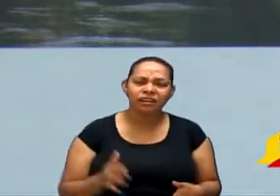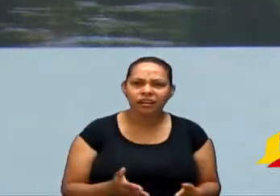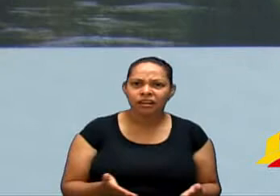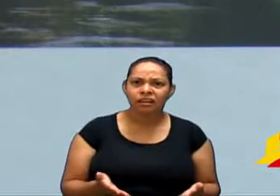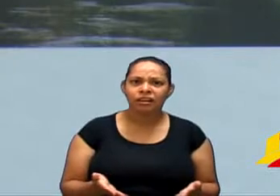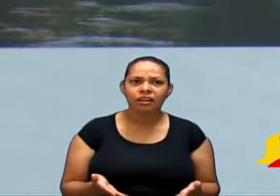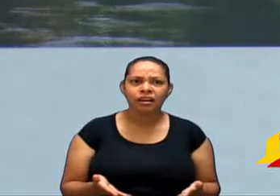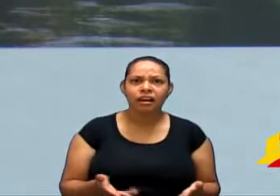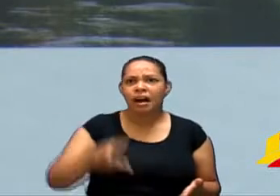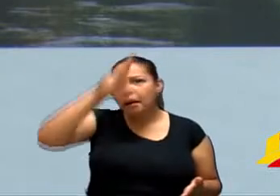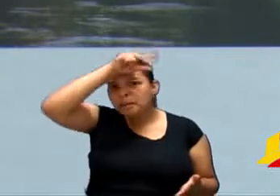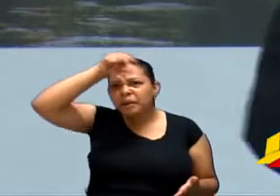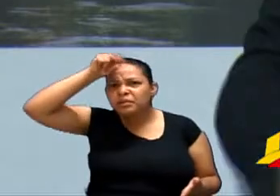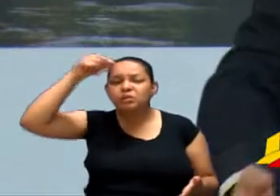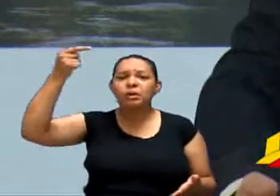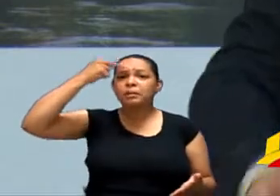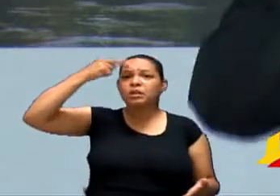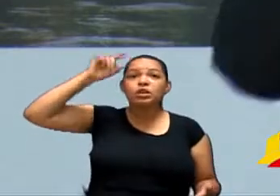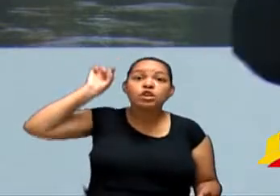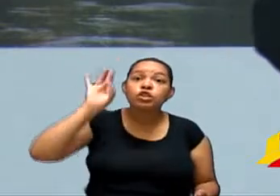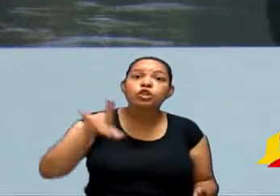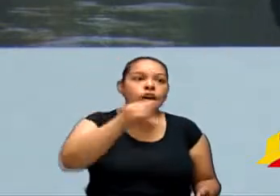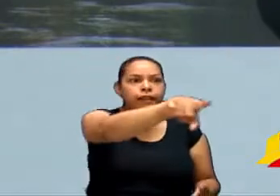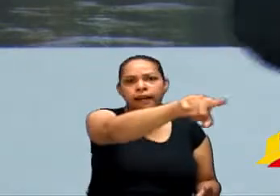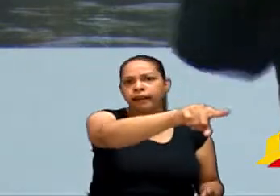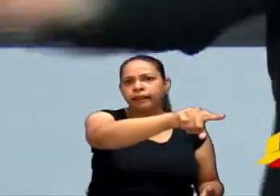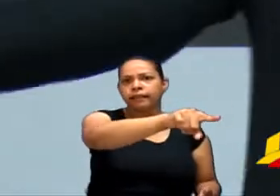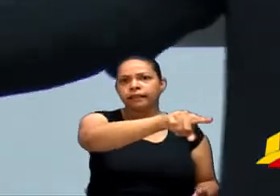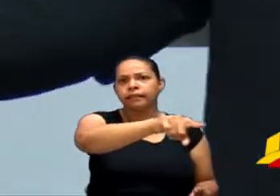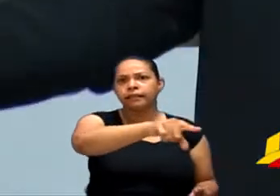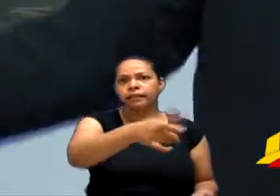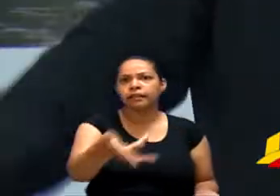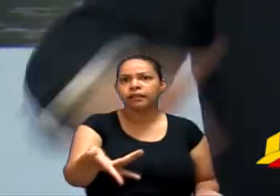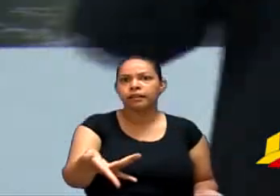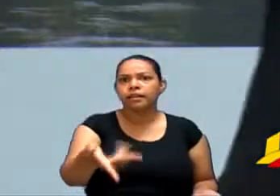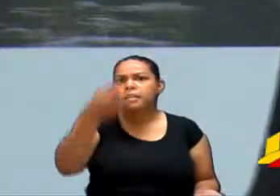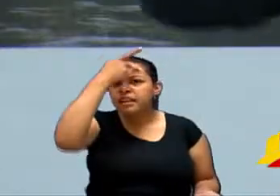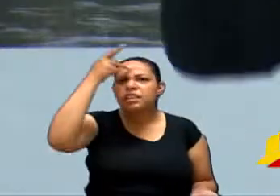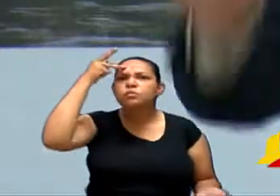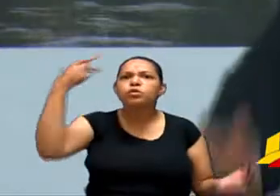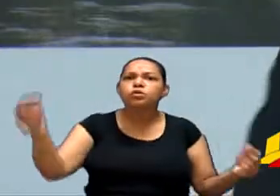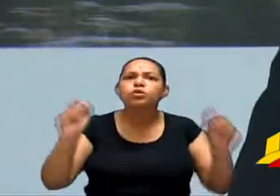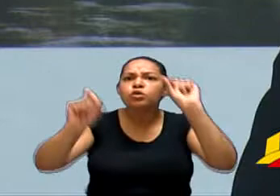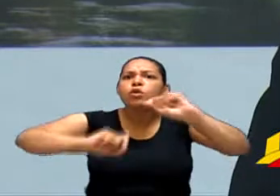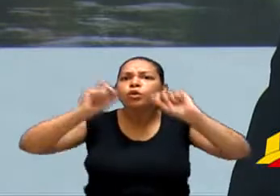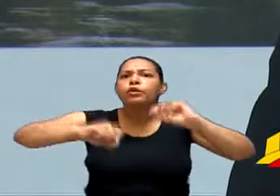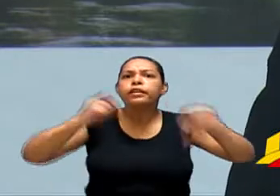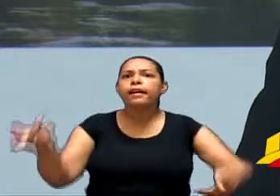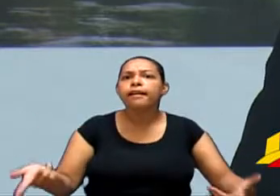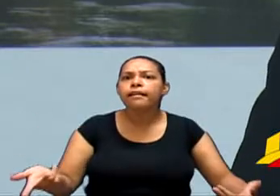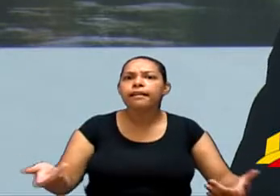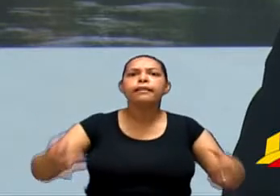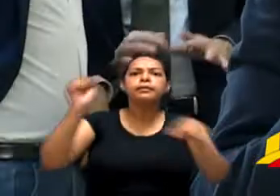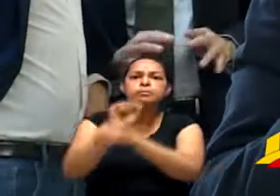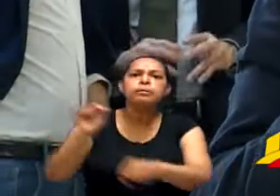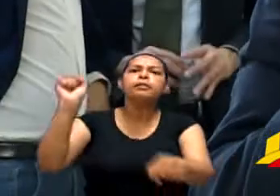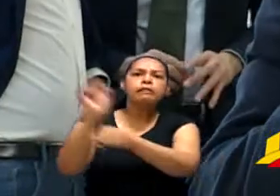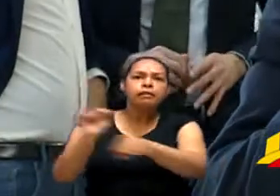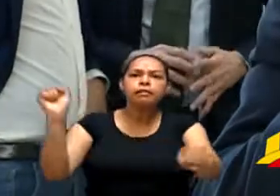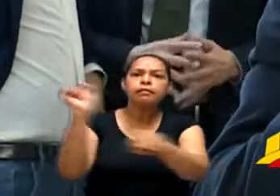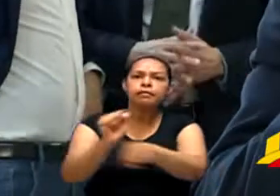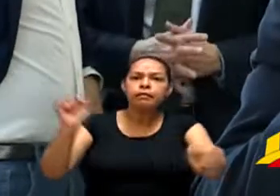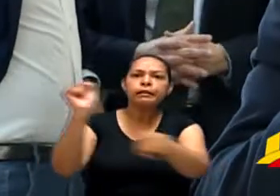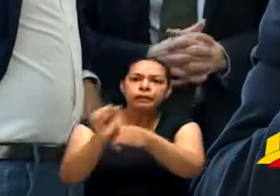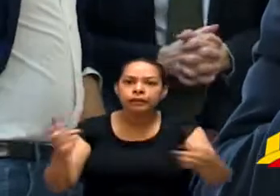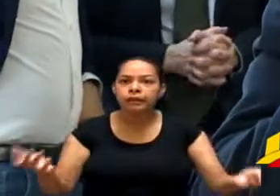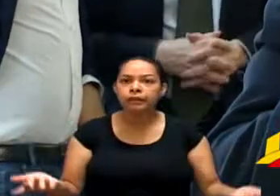pensa nela sai tão pensando nele e nós o povo ó chupa dedo fio Ô para com isso aí João vereador esse é o nosso posicionamento